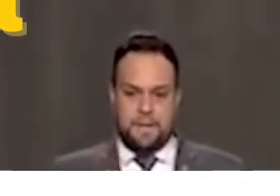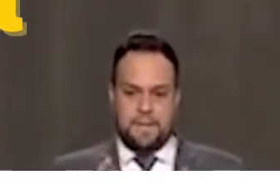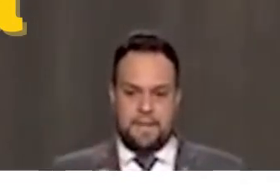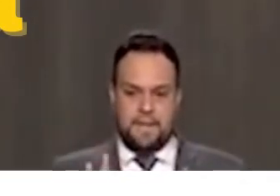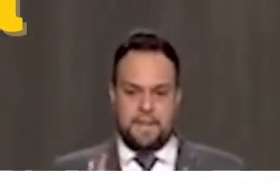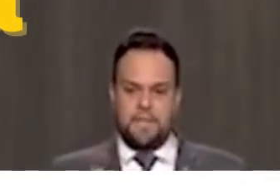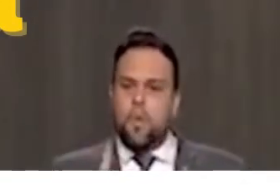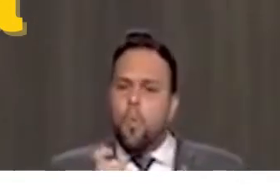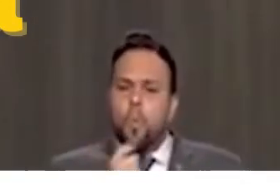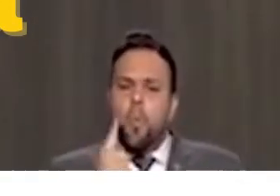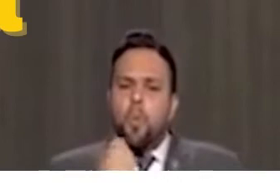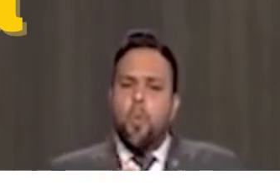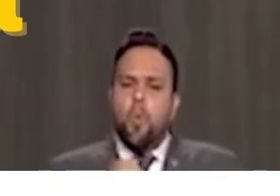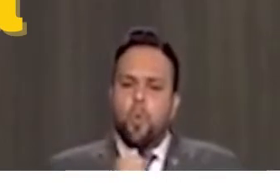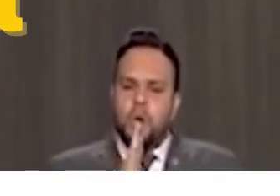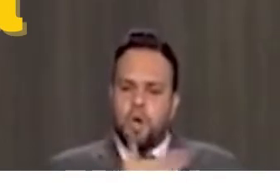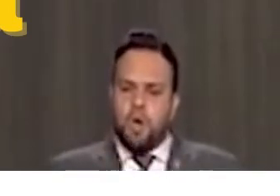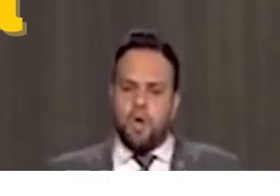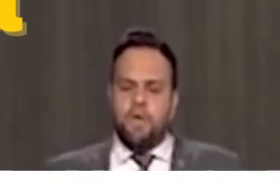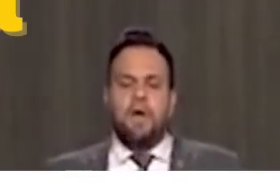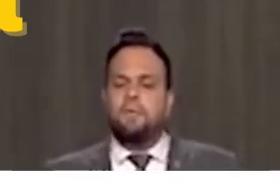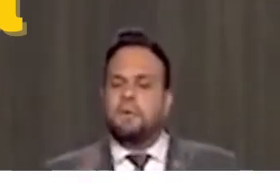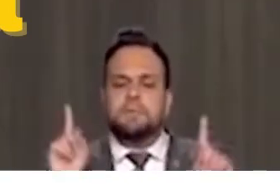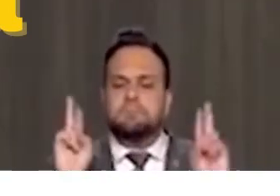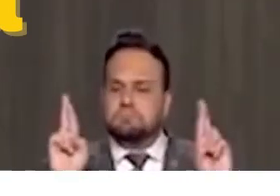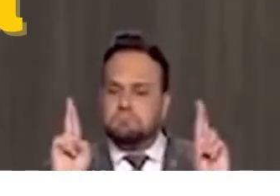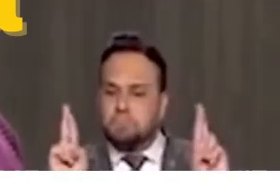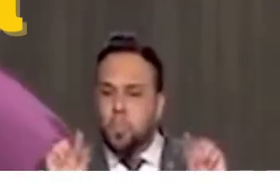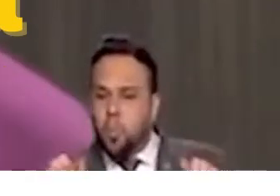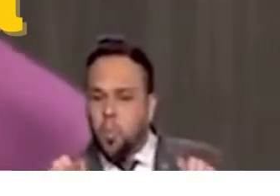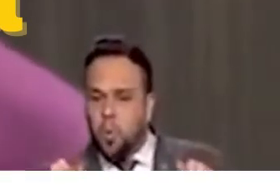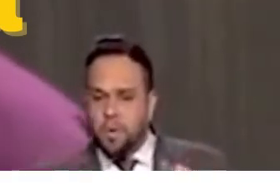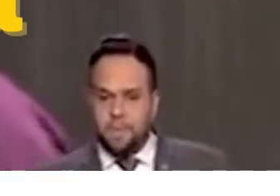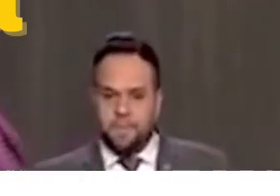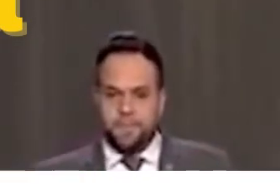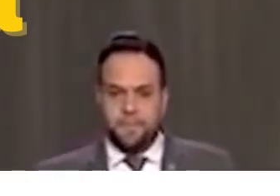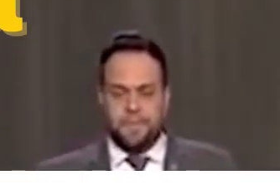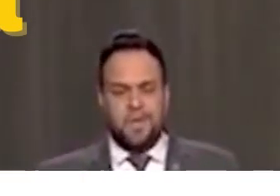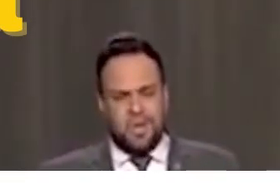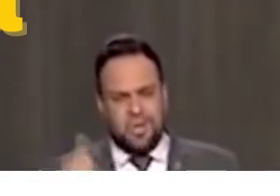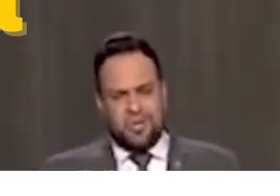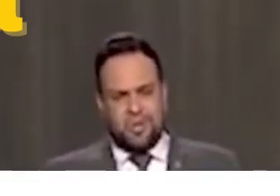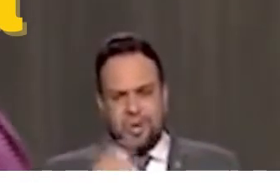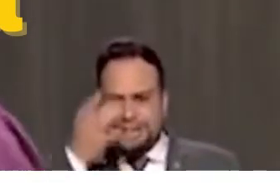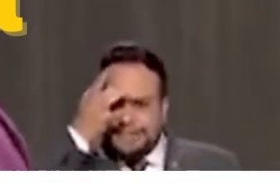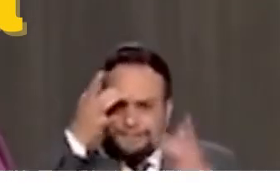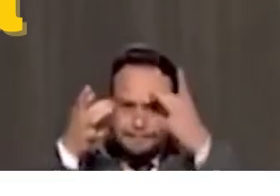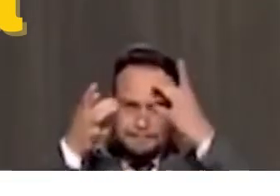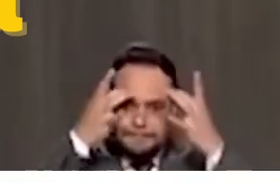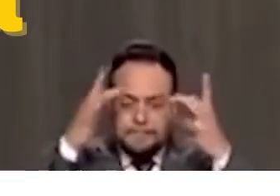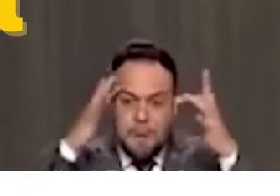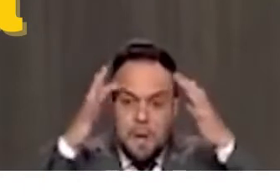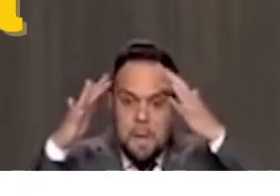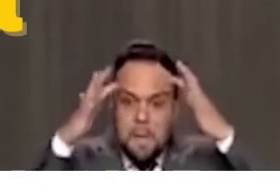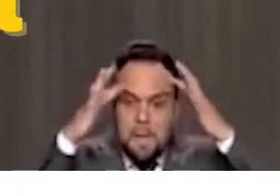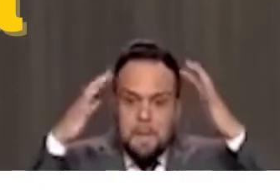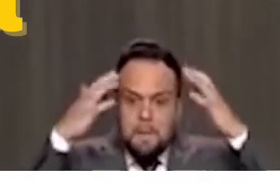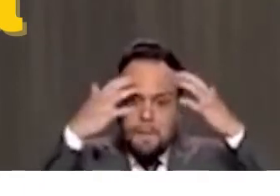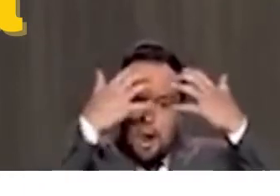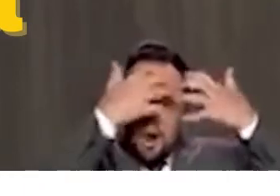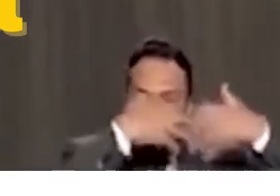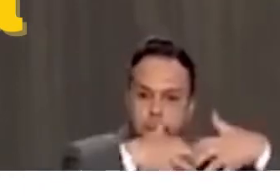Qual a expectativa? O que dá para fazer que ainda não foi feito no ano passado? Olha, nós aqui tínhamos muita coisa em mente. A